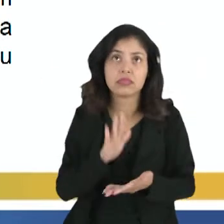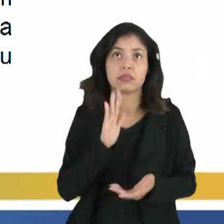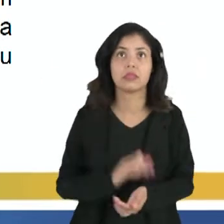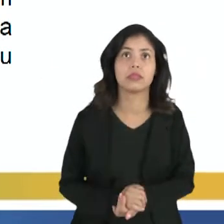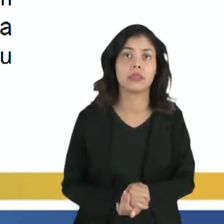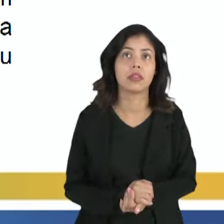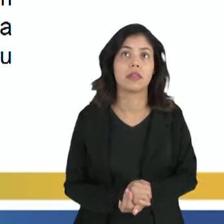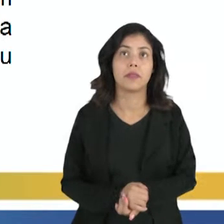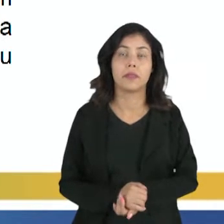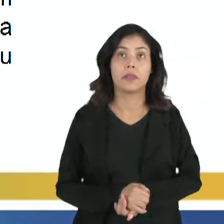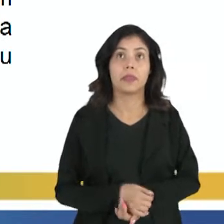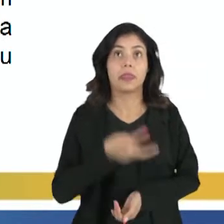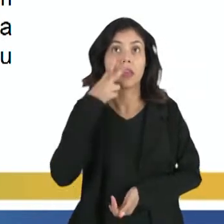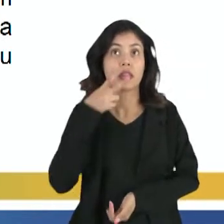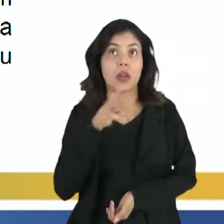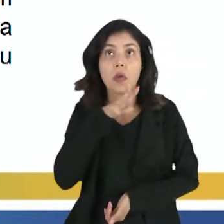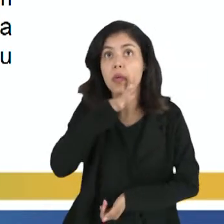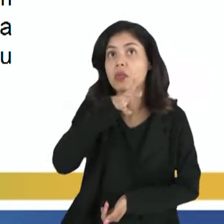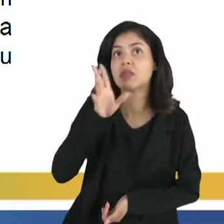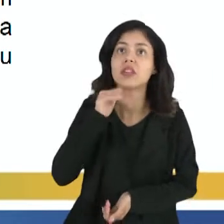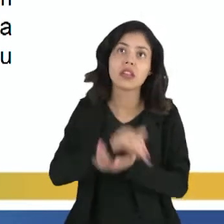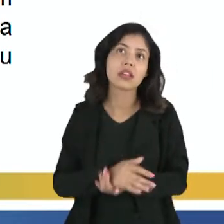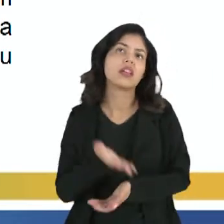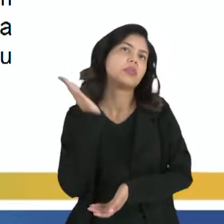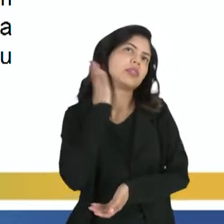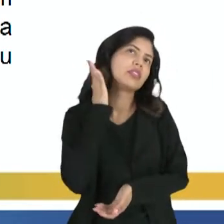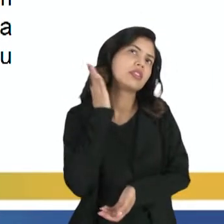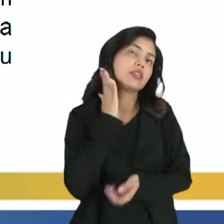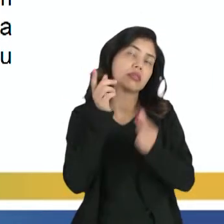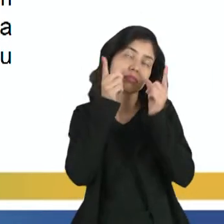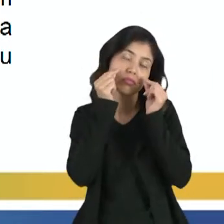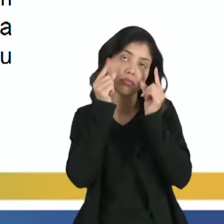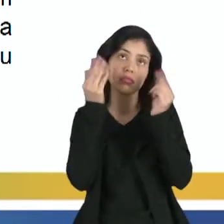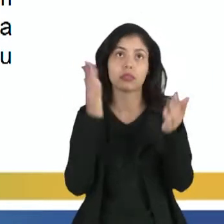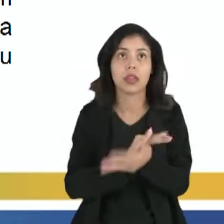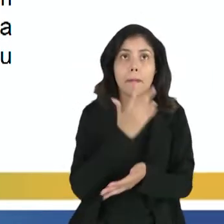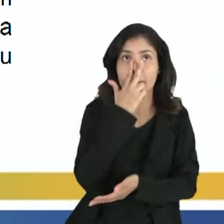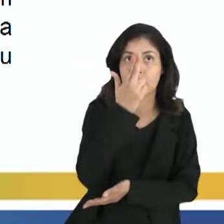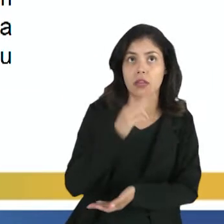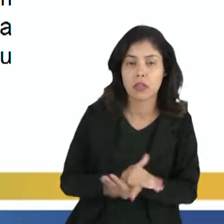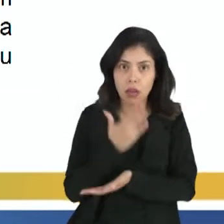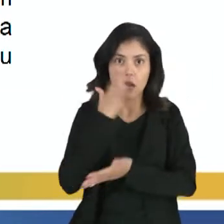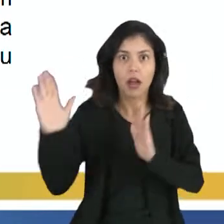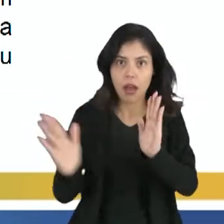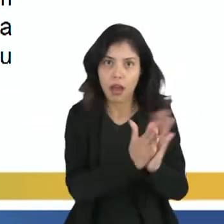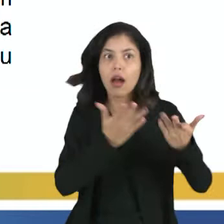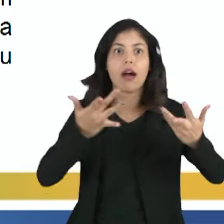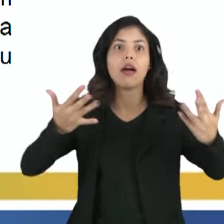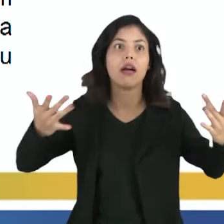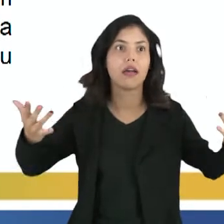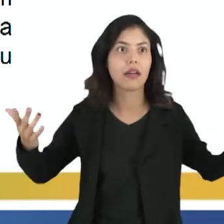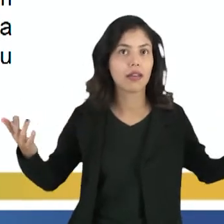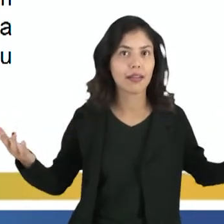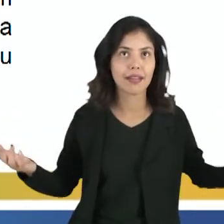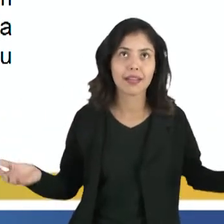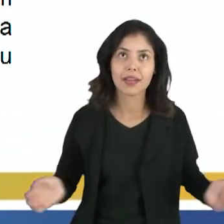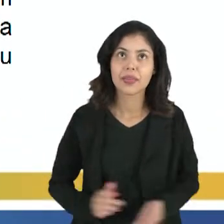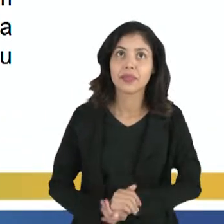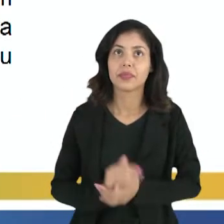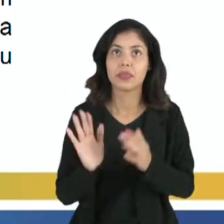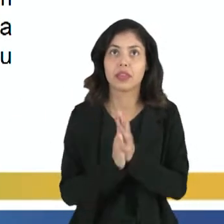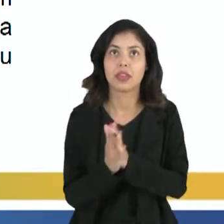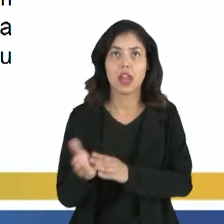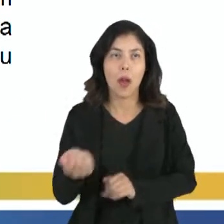interessava nada, que nem vencia a preguiça dos meus olhos, pareceu-me de repente maravilhoso. Era